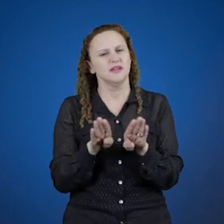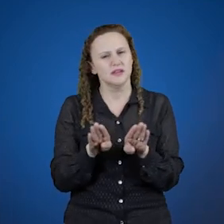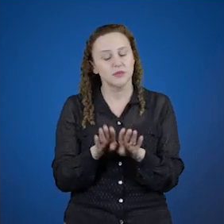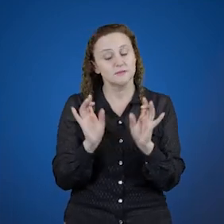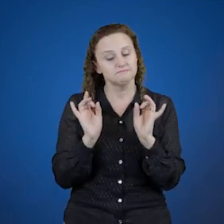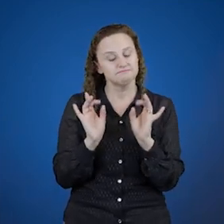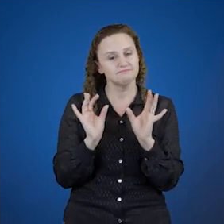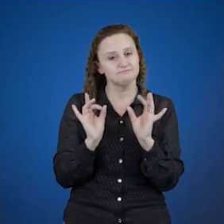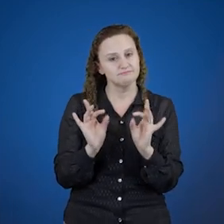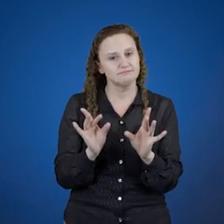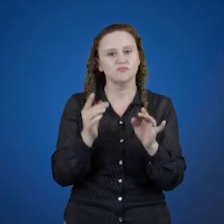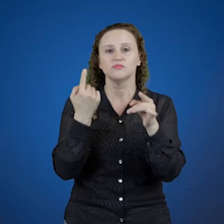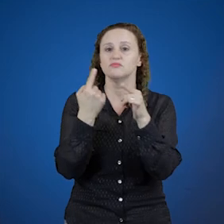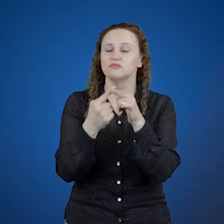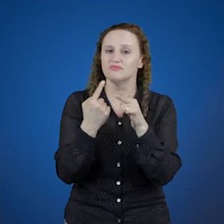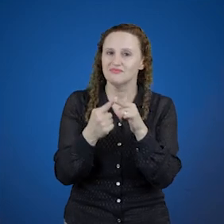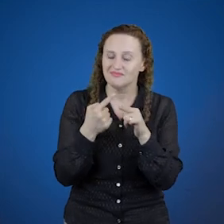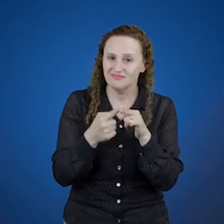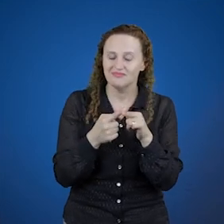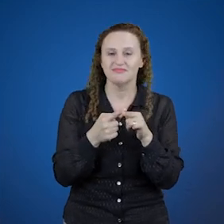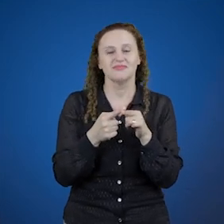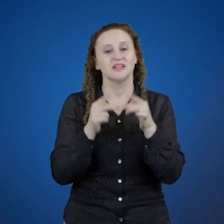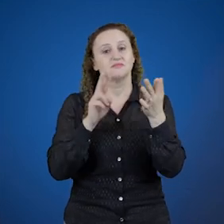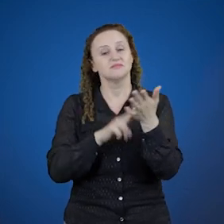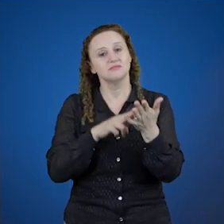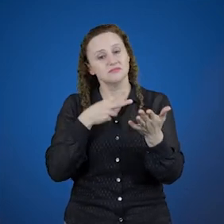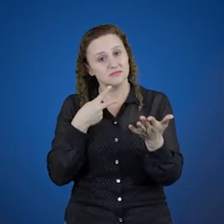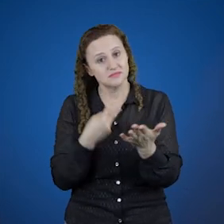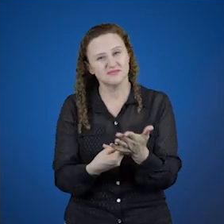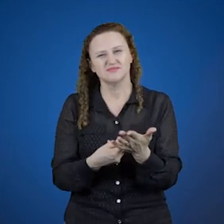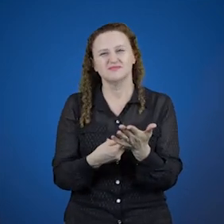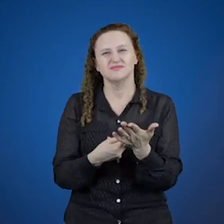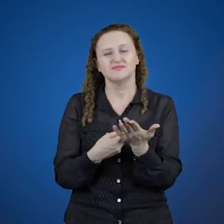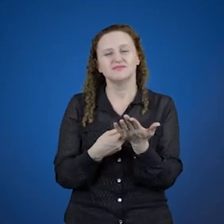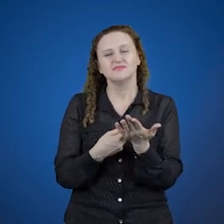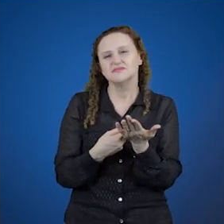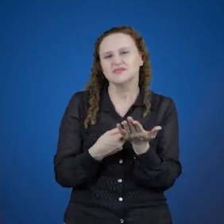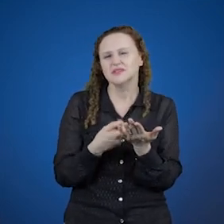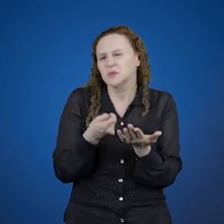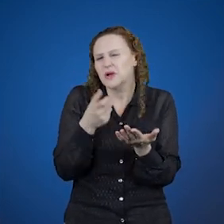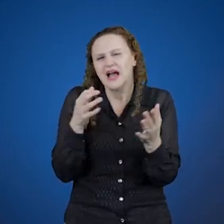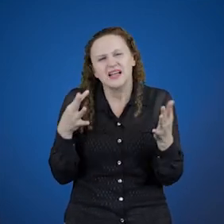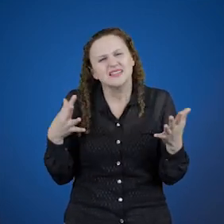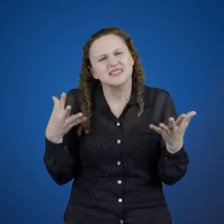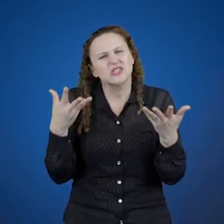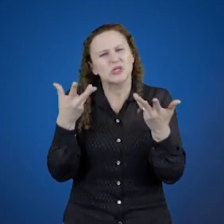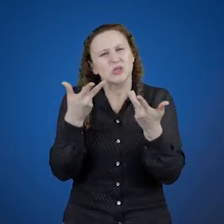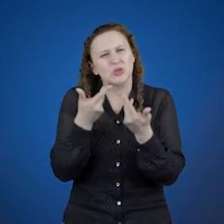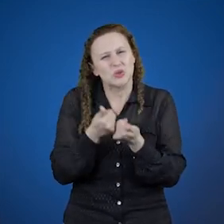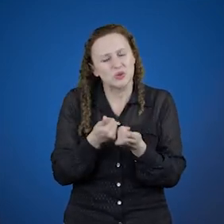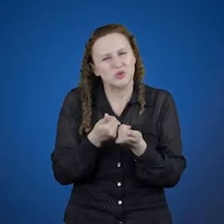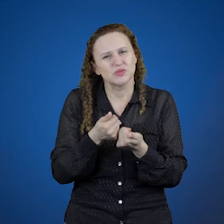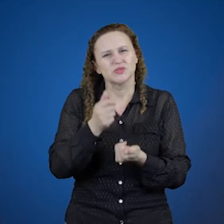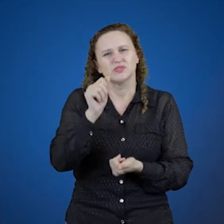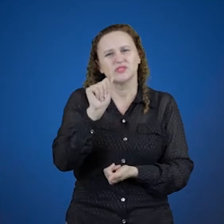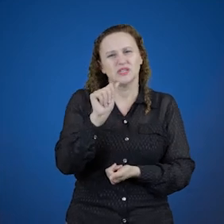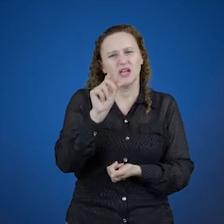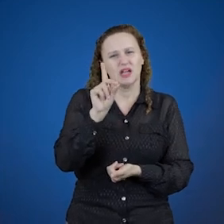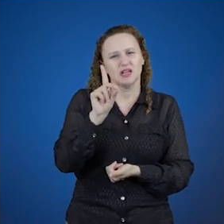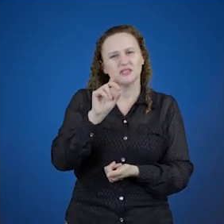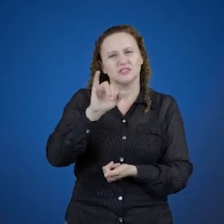bastante especial porque ele serve para traduzir a maioria dos adjuntos